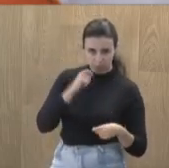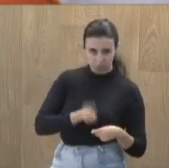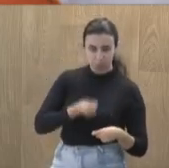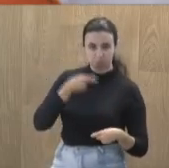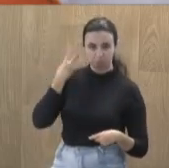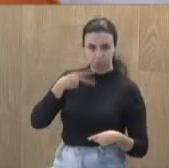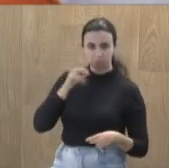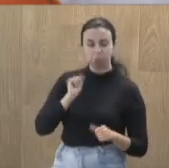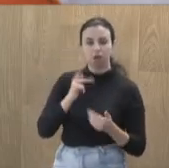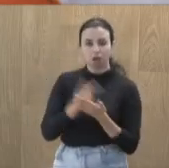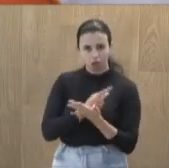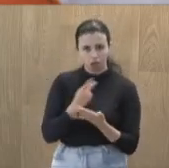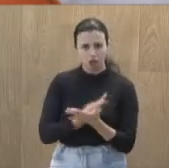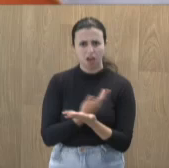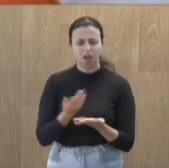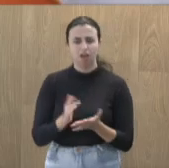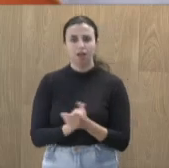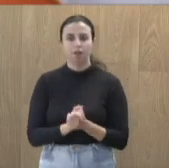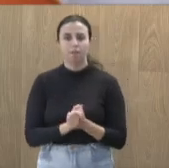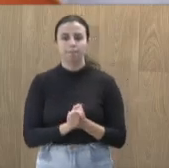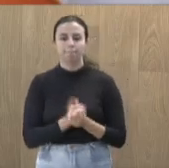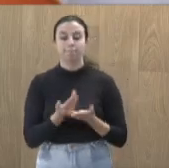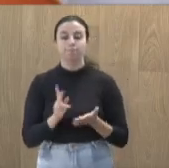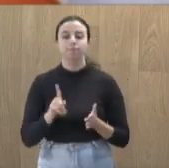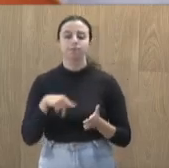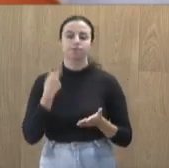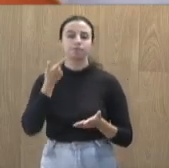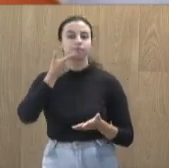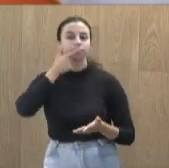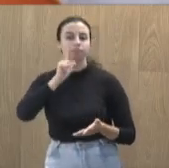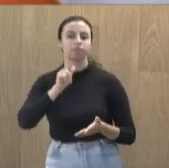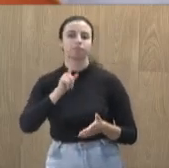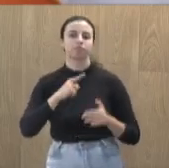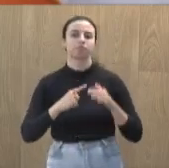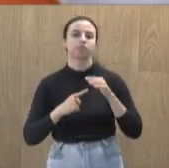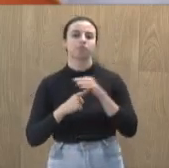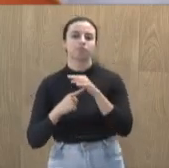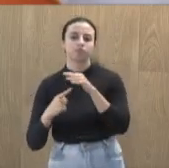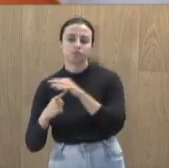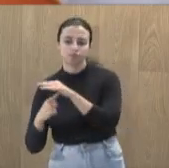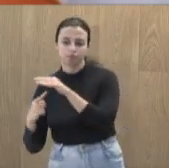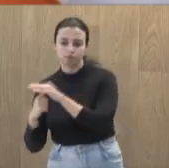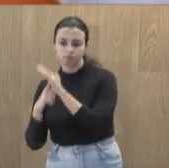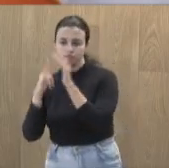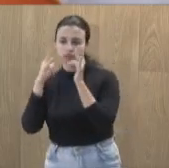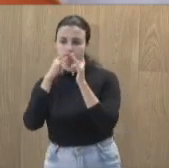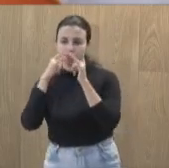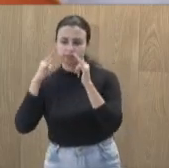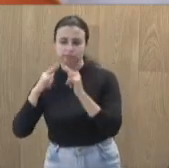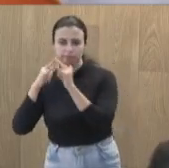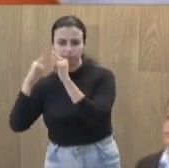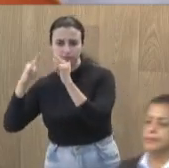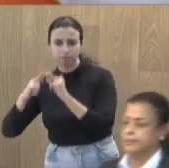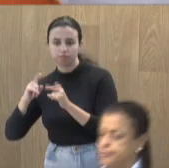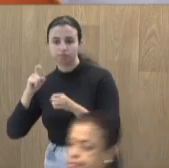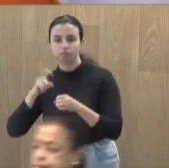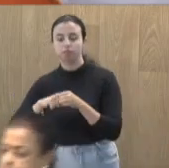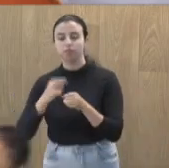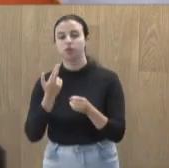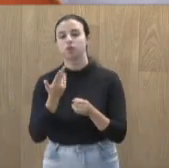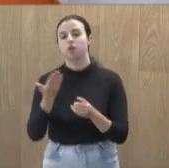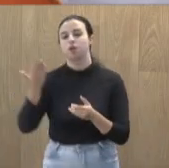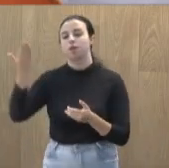Pessoal de Esplanada, a vitória valeu e a feira vai voltar do jeito que ela